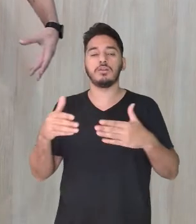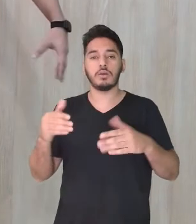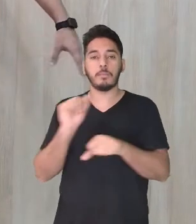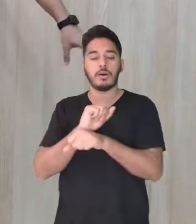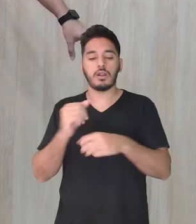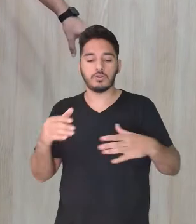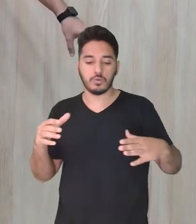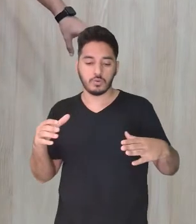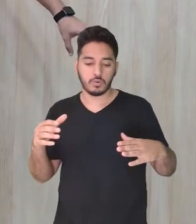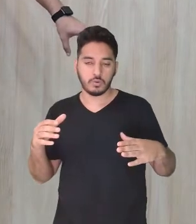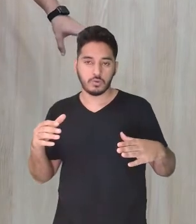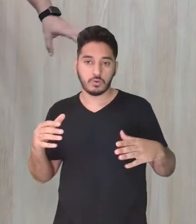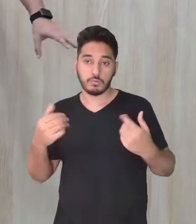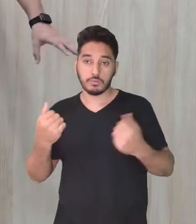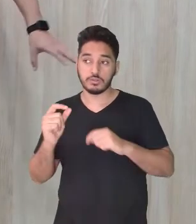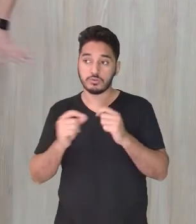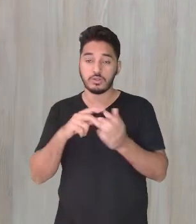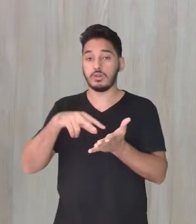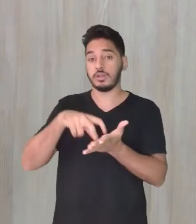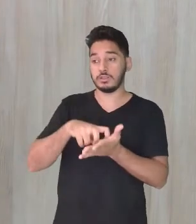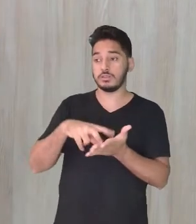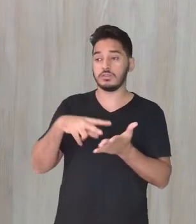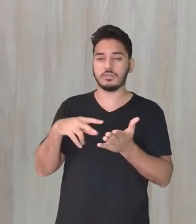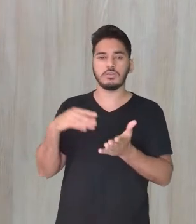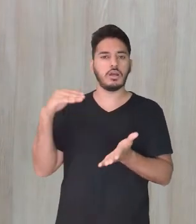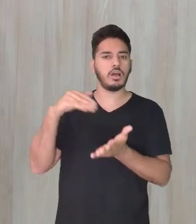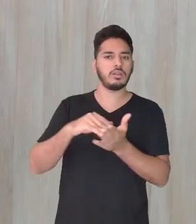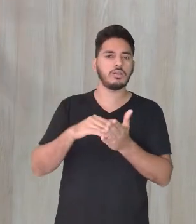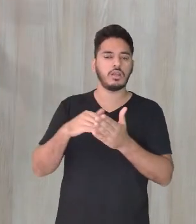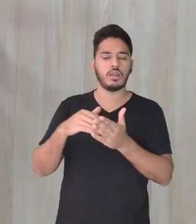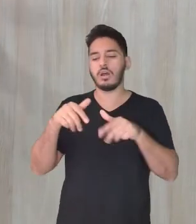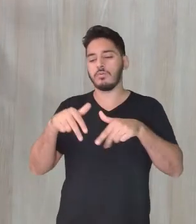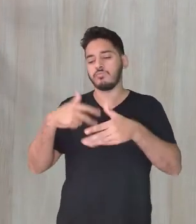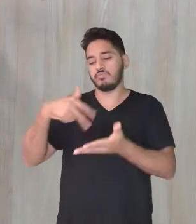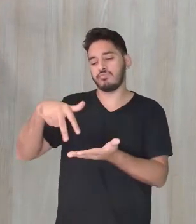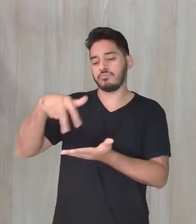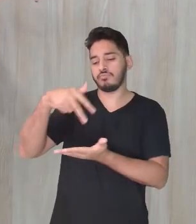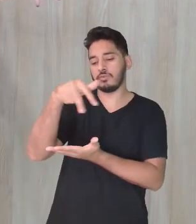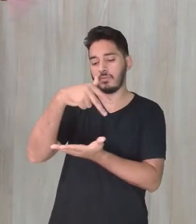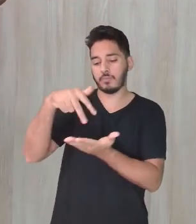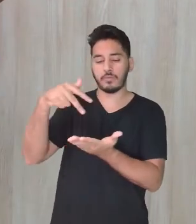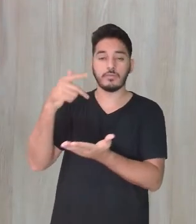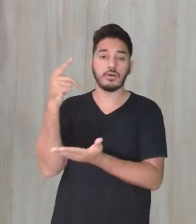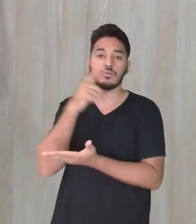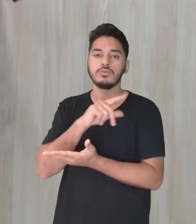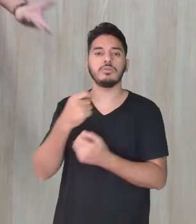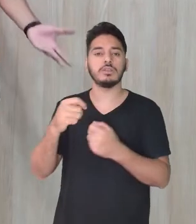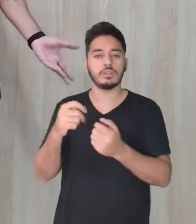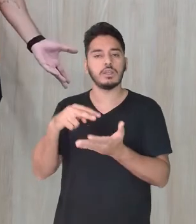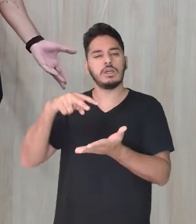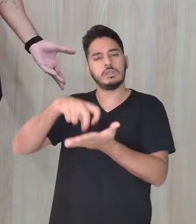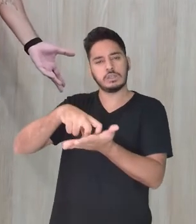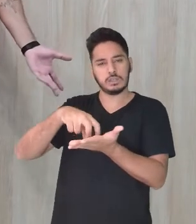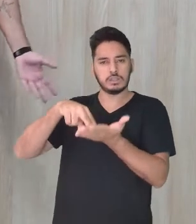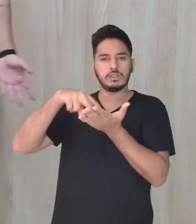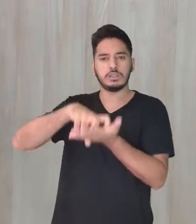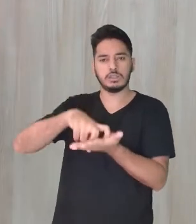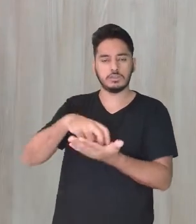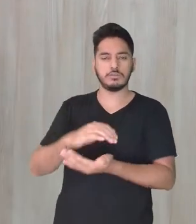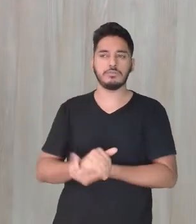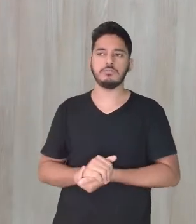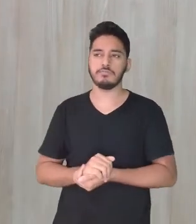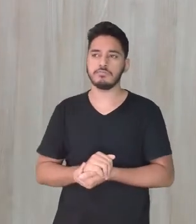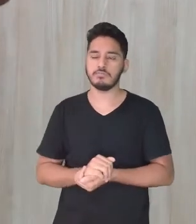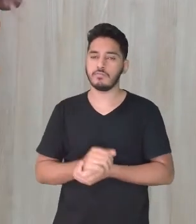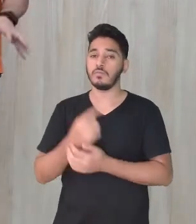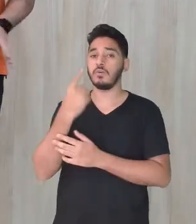parado, esperando. Então, eu preciso de uma resistência. Até a coreografia em si, para ela acontecer toda, né? Eu preciso ter resistência para ir do começo ao fim.